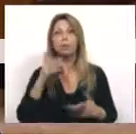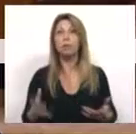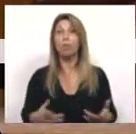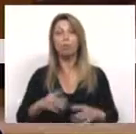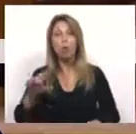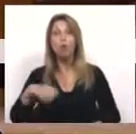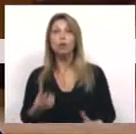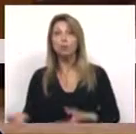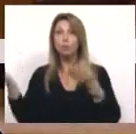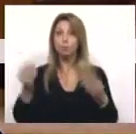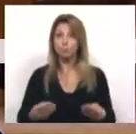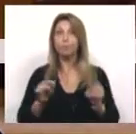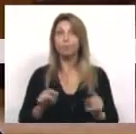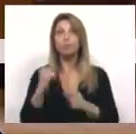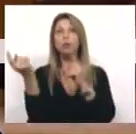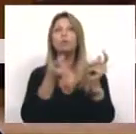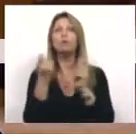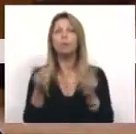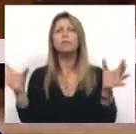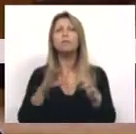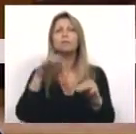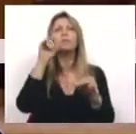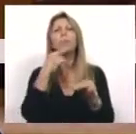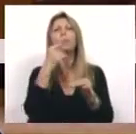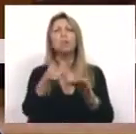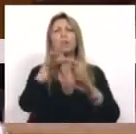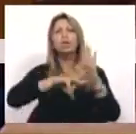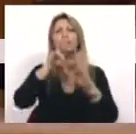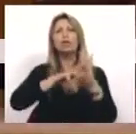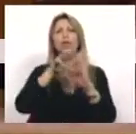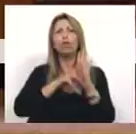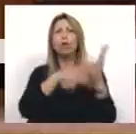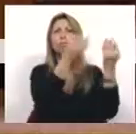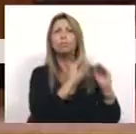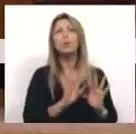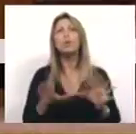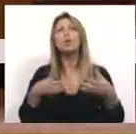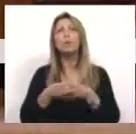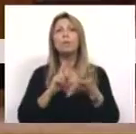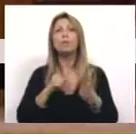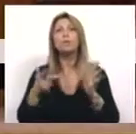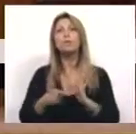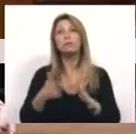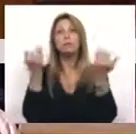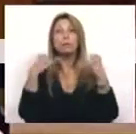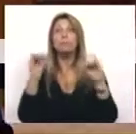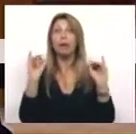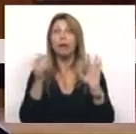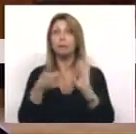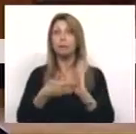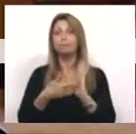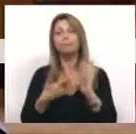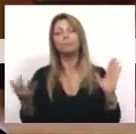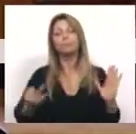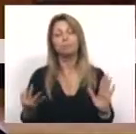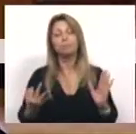debate prende-se com aquilo que vem também consagrado no relatório produzido pela Comissão Técnica Independente, de